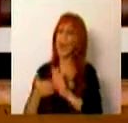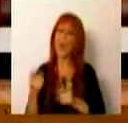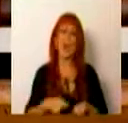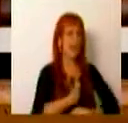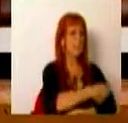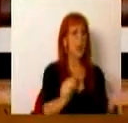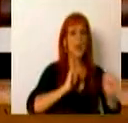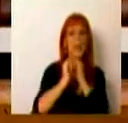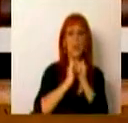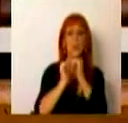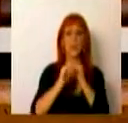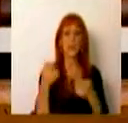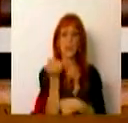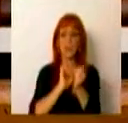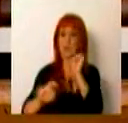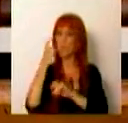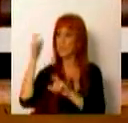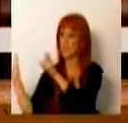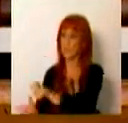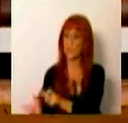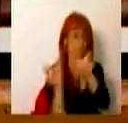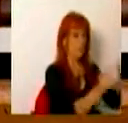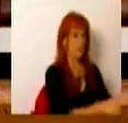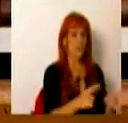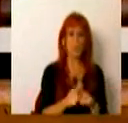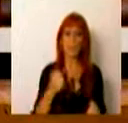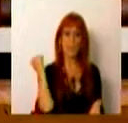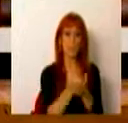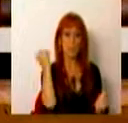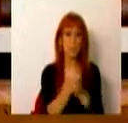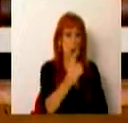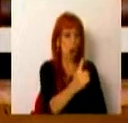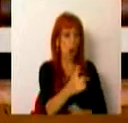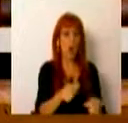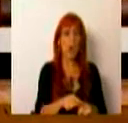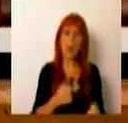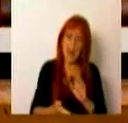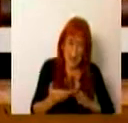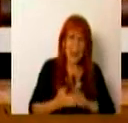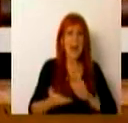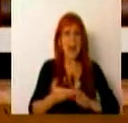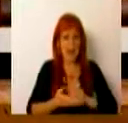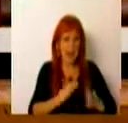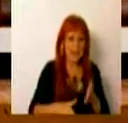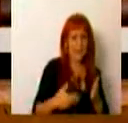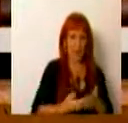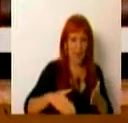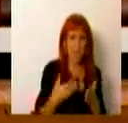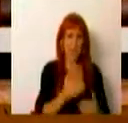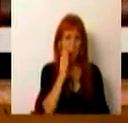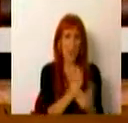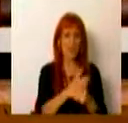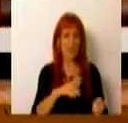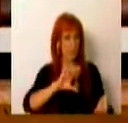entrega de documentos e o envio de funcionários do Instituto de Registros e Notariado para acelerar a atribuição dos processos